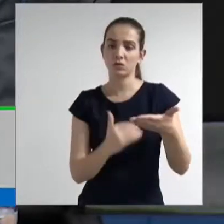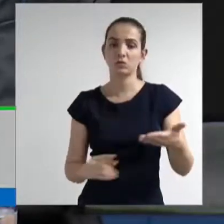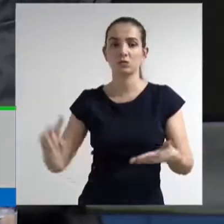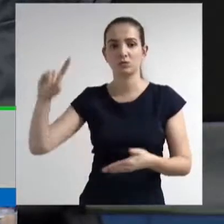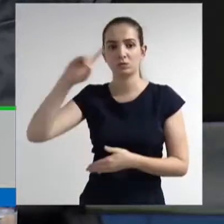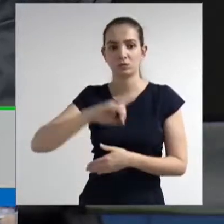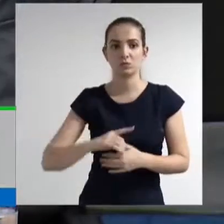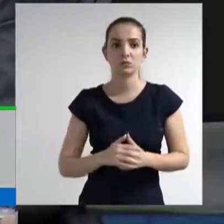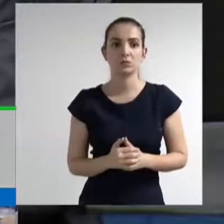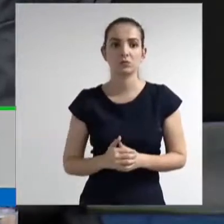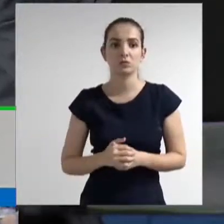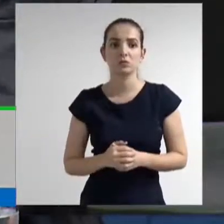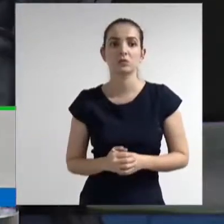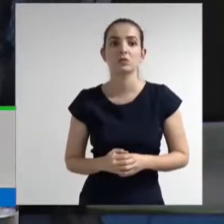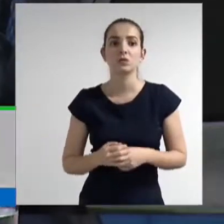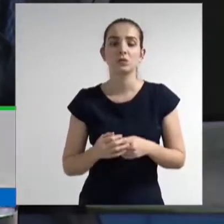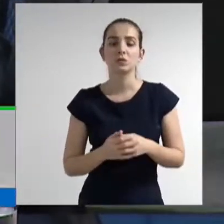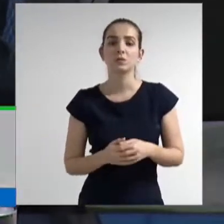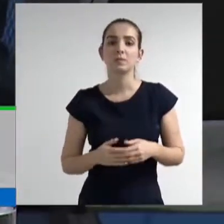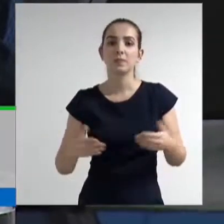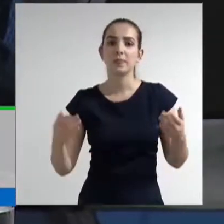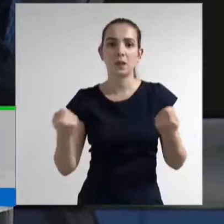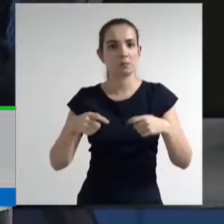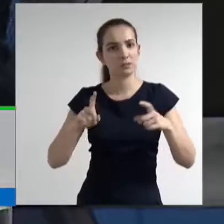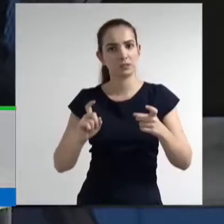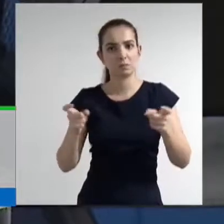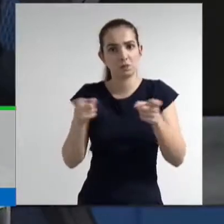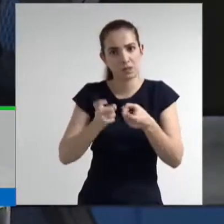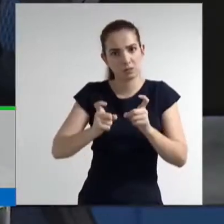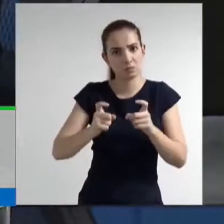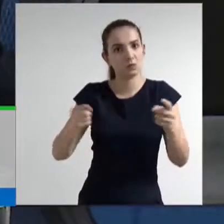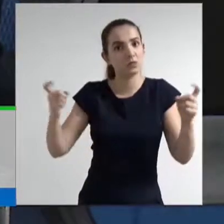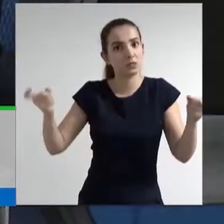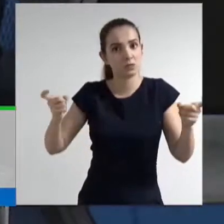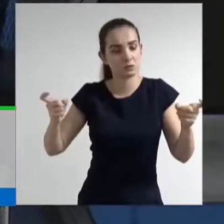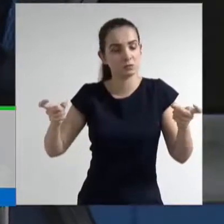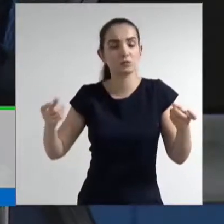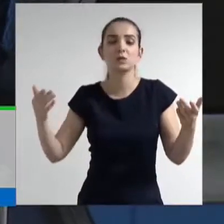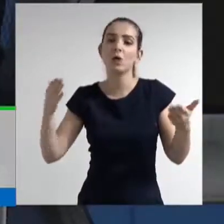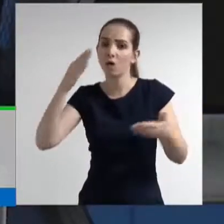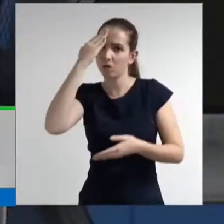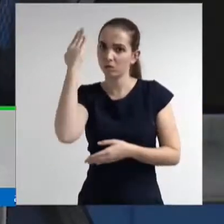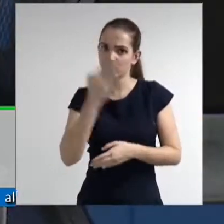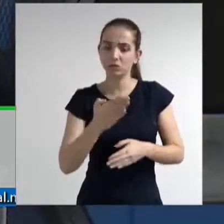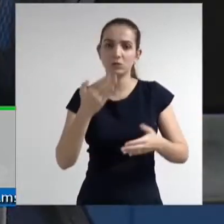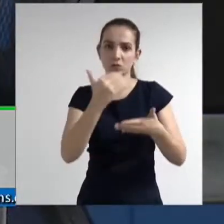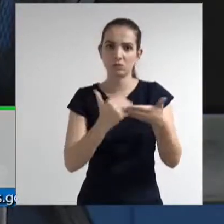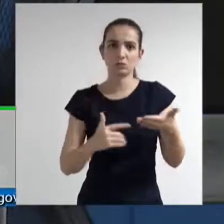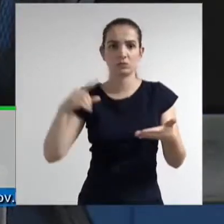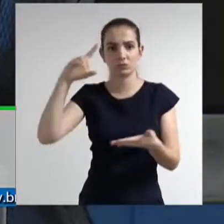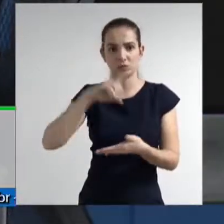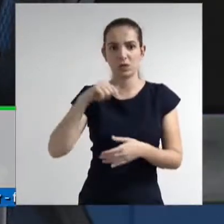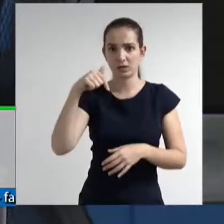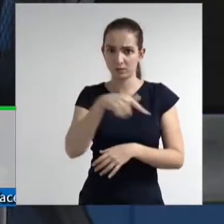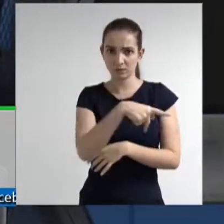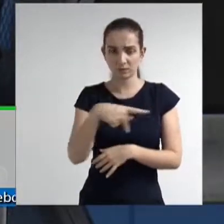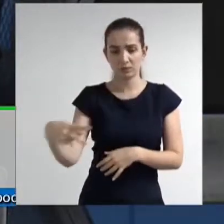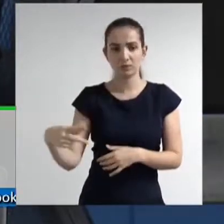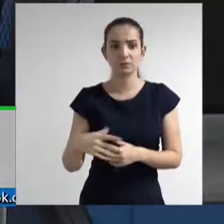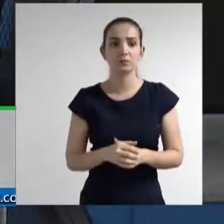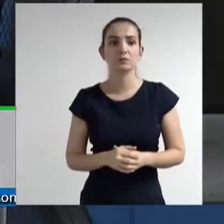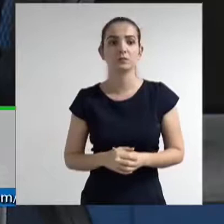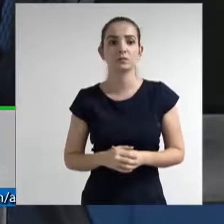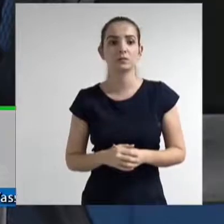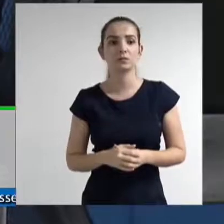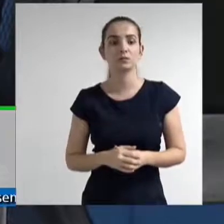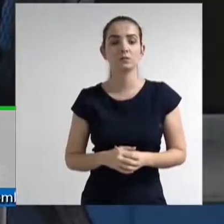do dia. Superado o pequeno e grande expediente, passamos direto à ordem do dia. Esta presidência submete,